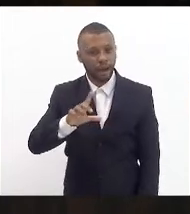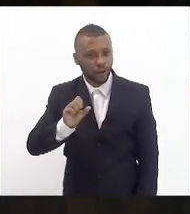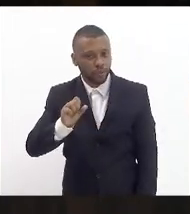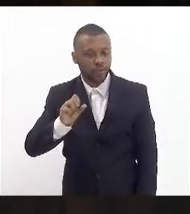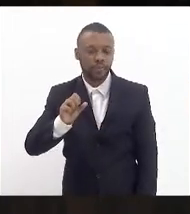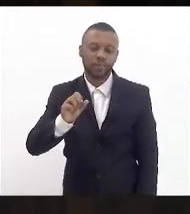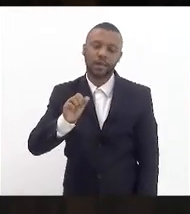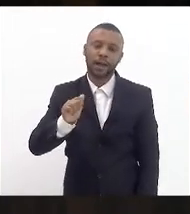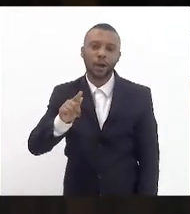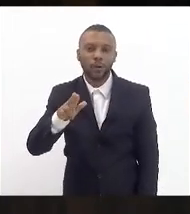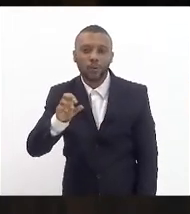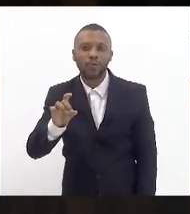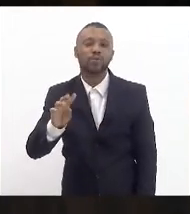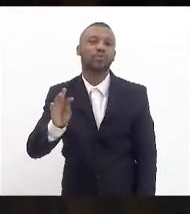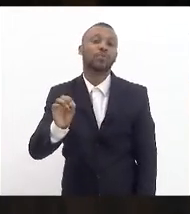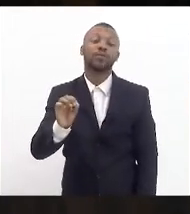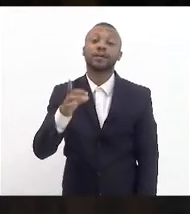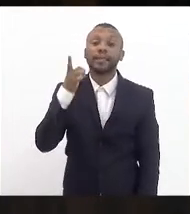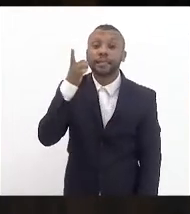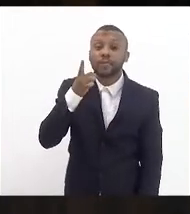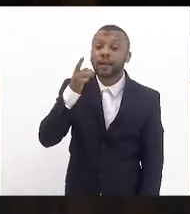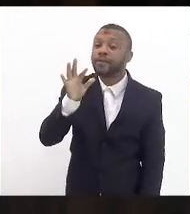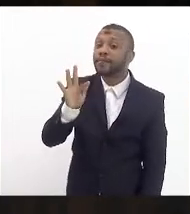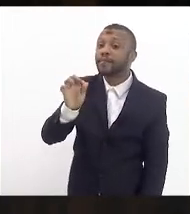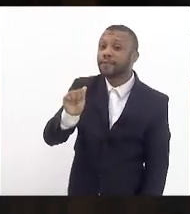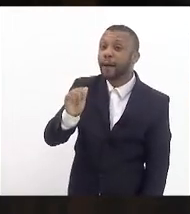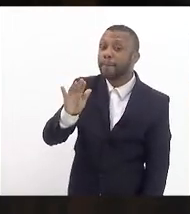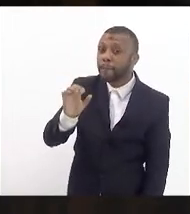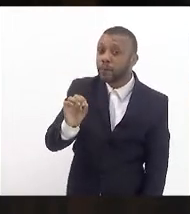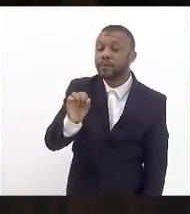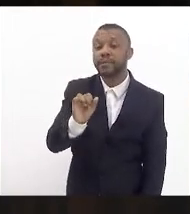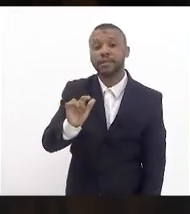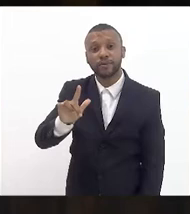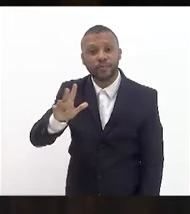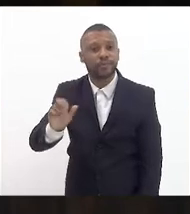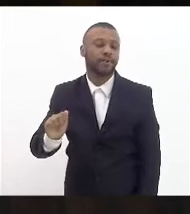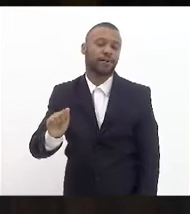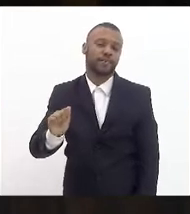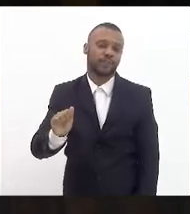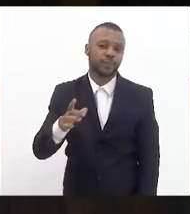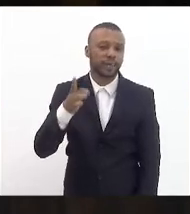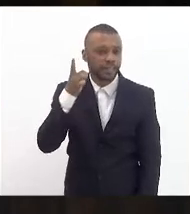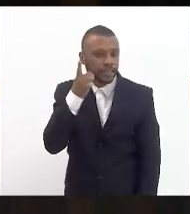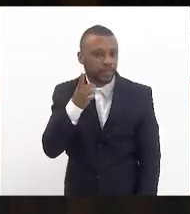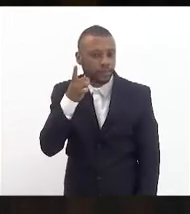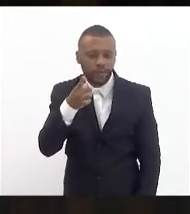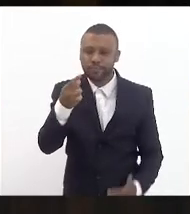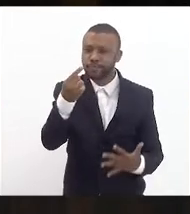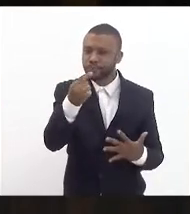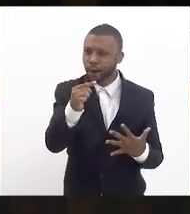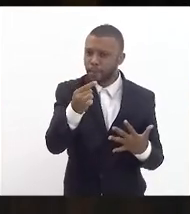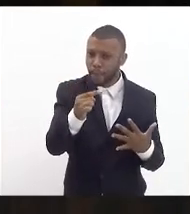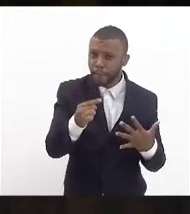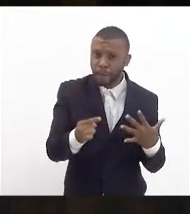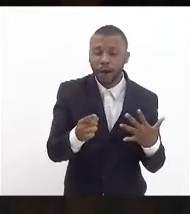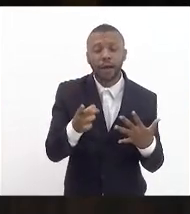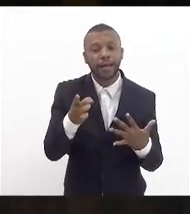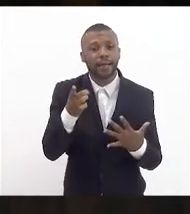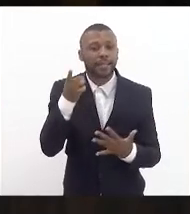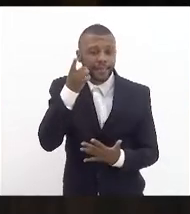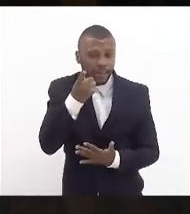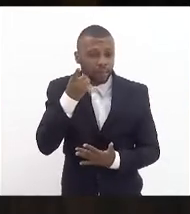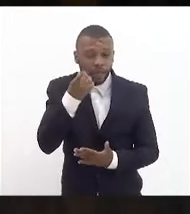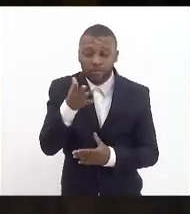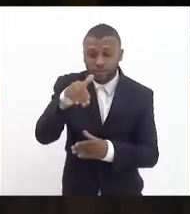Rejane, deputado Fábio Silva, deputado Felipe Soares, já presente, já votou. Fábio Silva, presente, já votou.